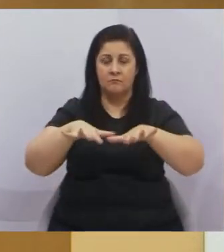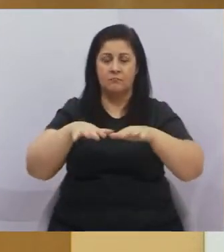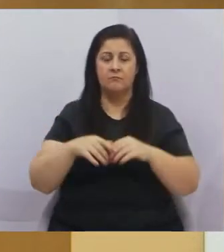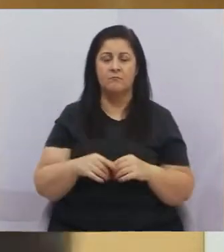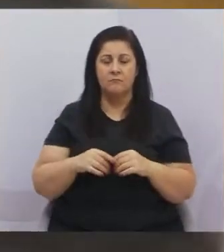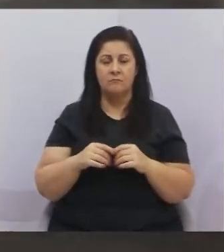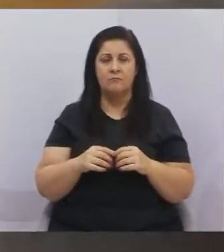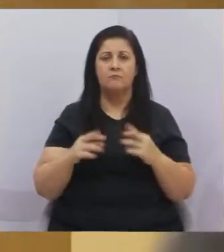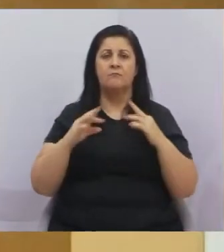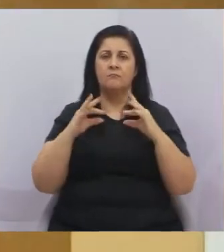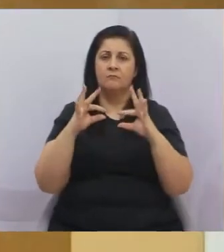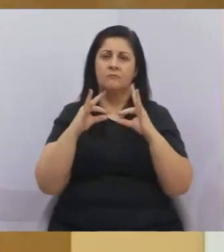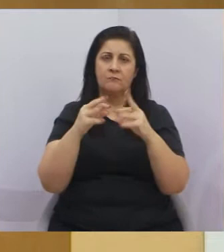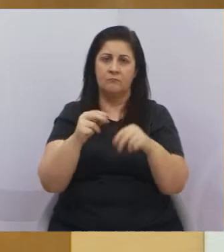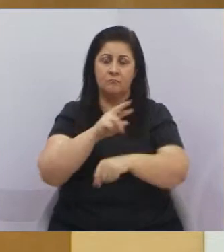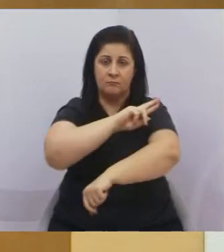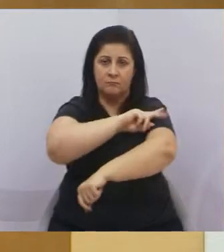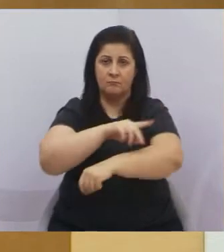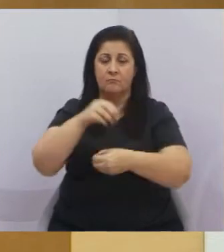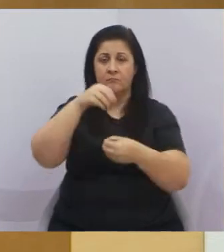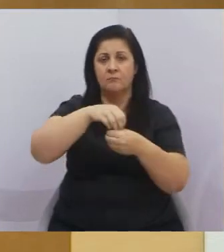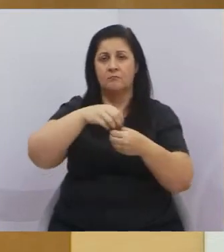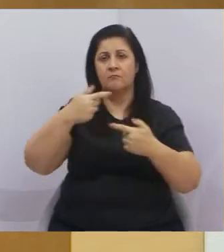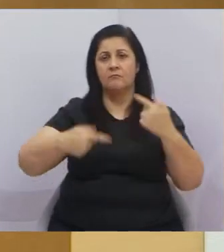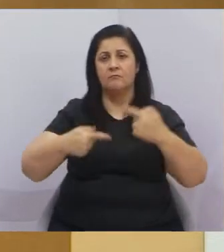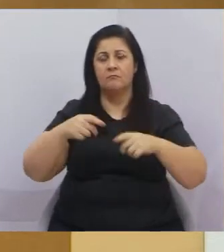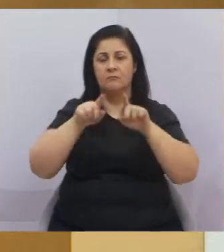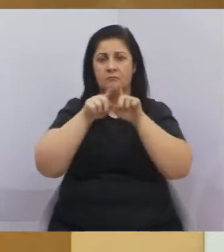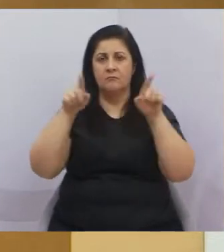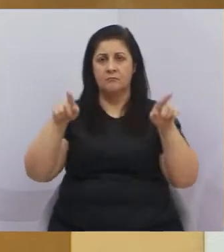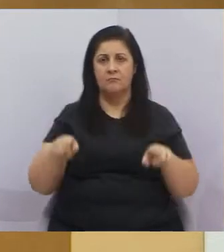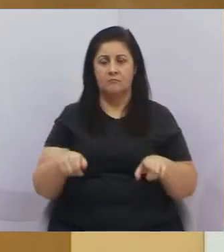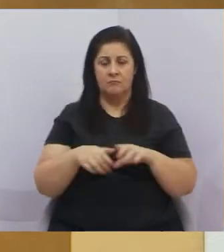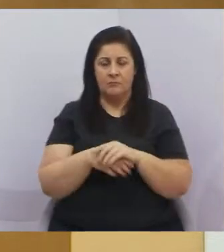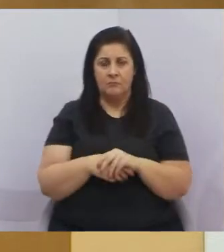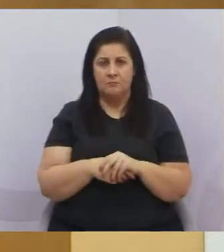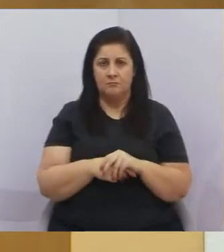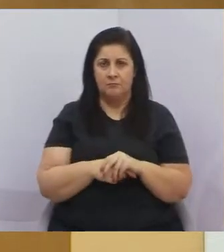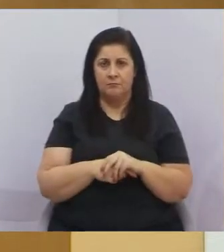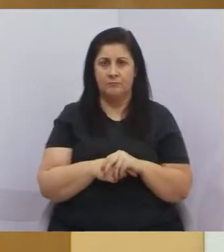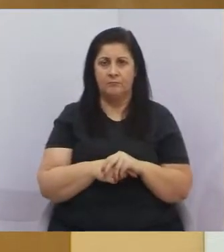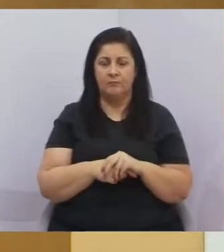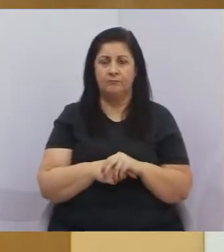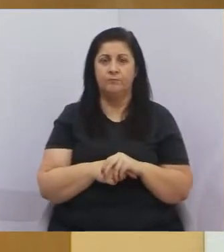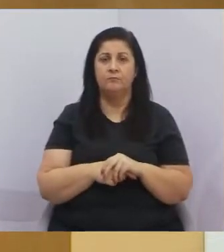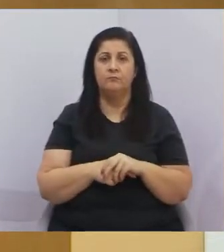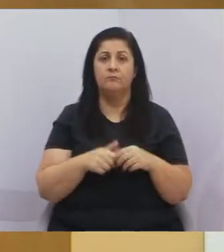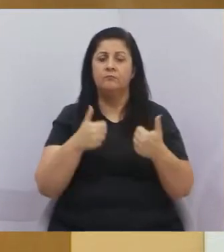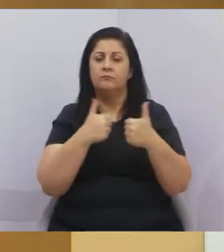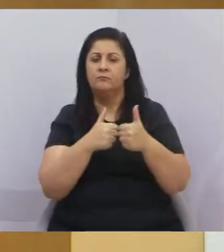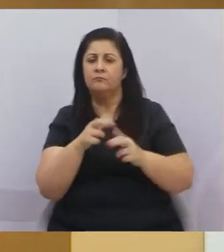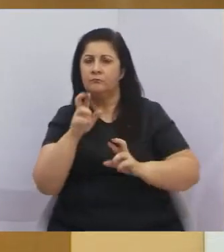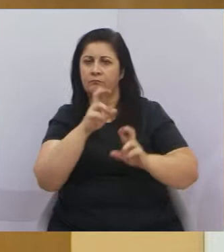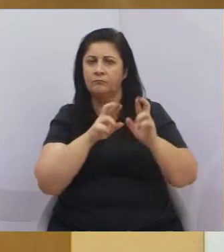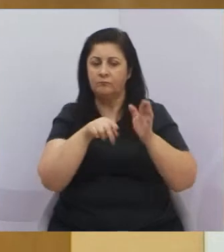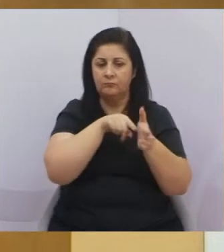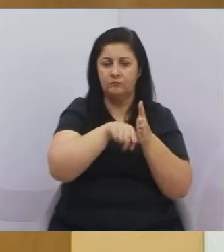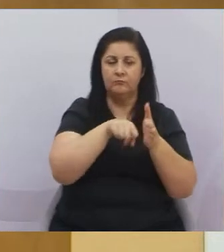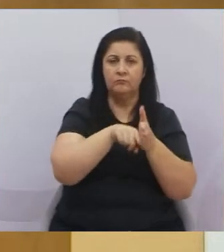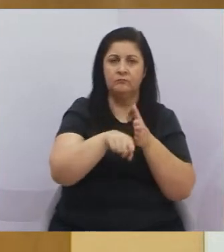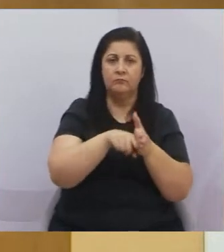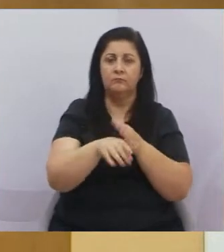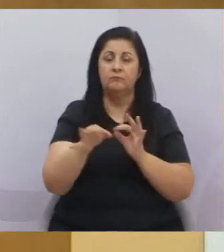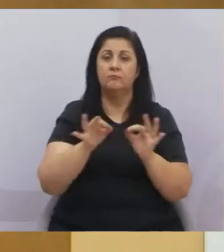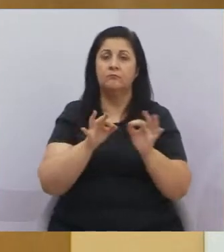dimensão racial nas políticas públicas envolvidas no município. Inciso 3º. Acompanhar, analisar e apresentar sugestões